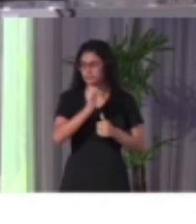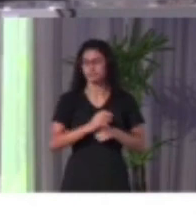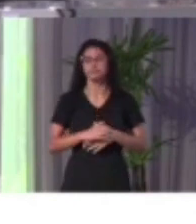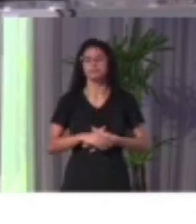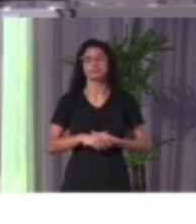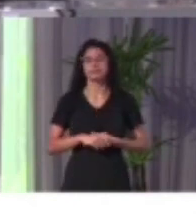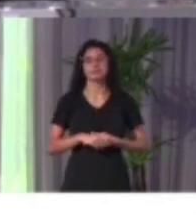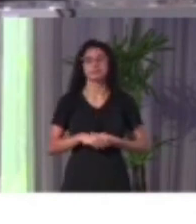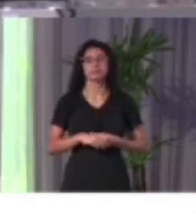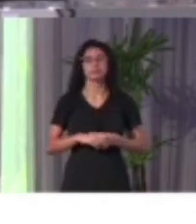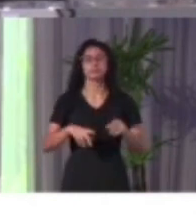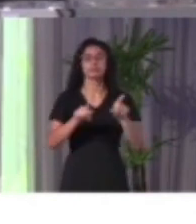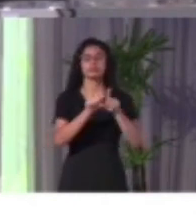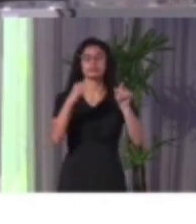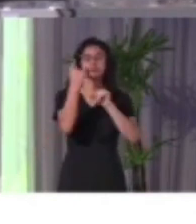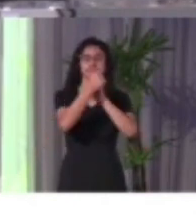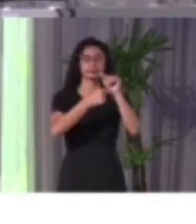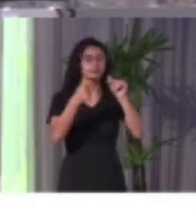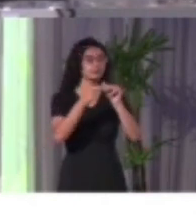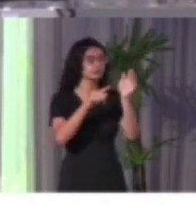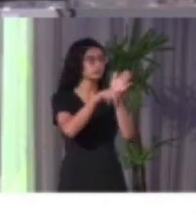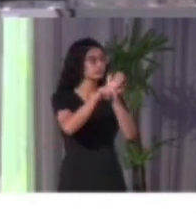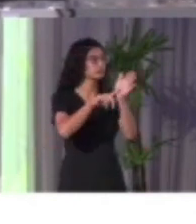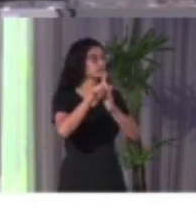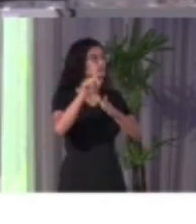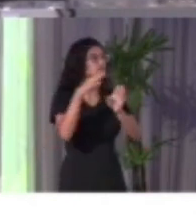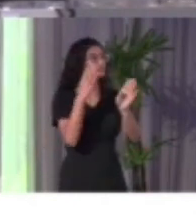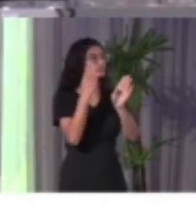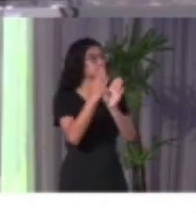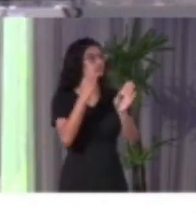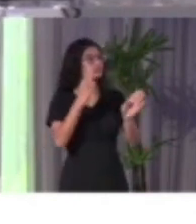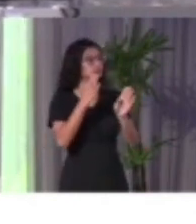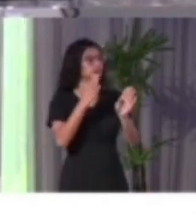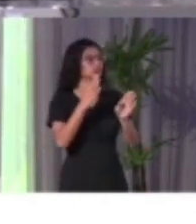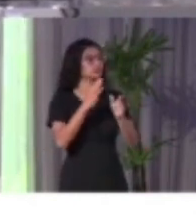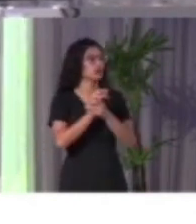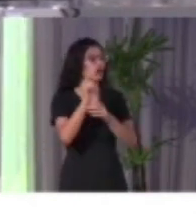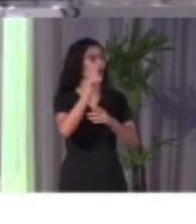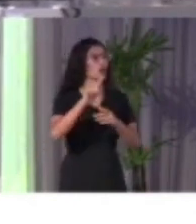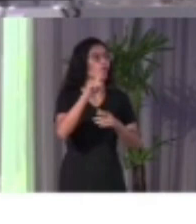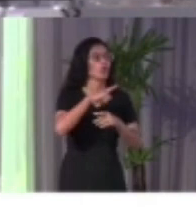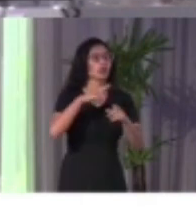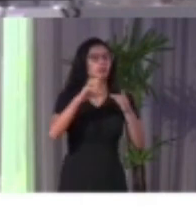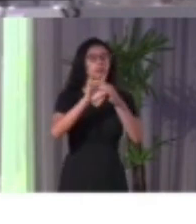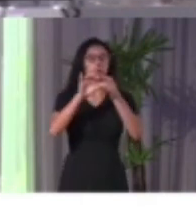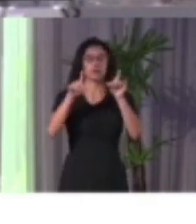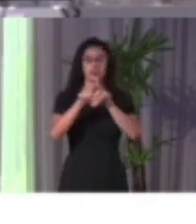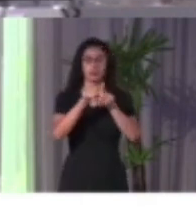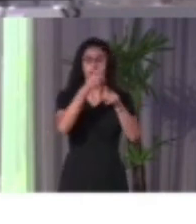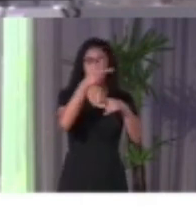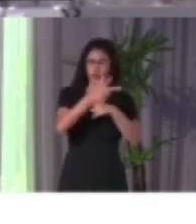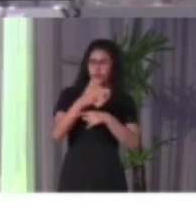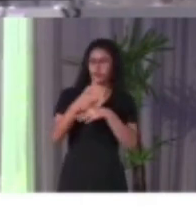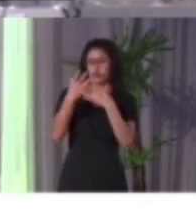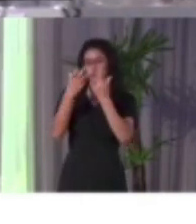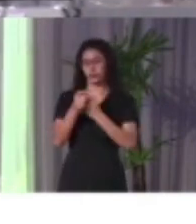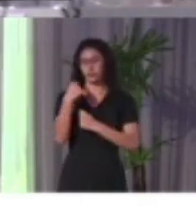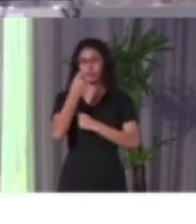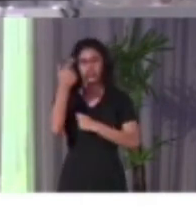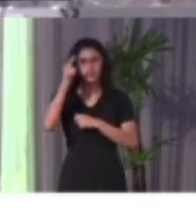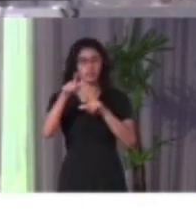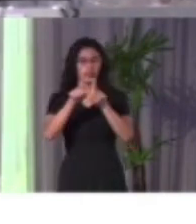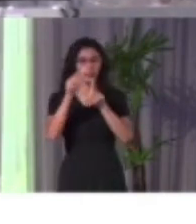E o grande objetivo dessa pesquisa foi, então, identificar, por óbvio, a partir da disponibilização do vídeo, que permitiu que a gente